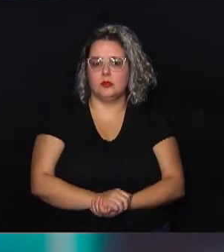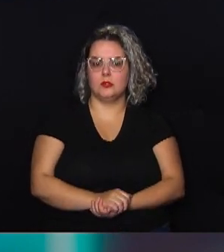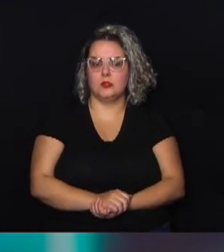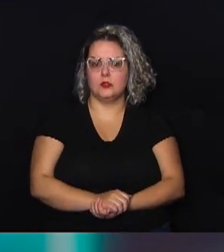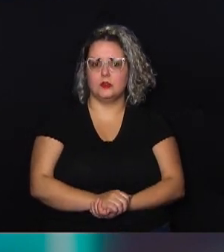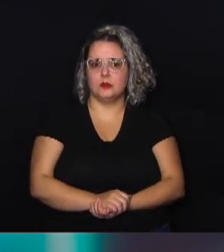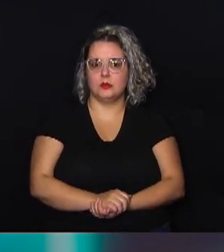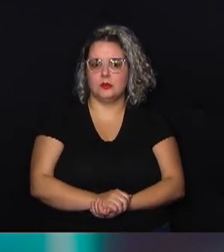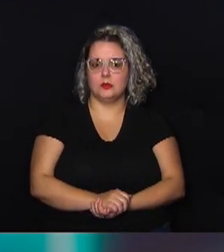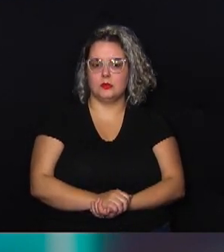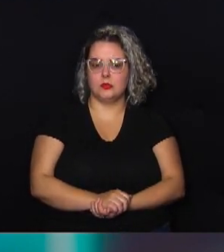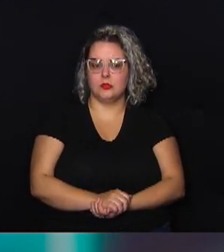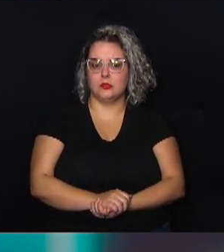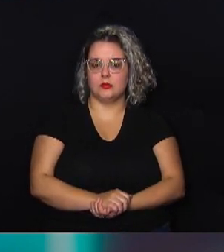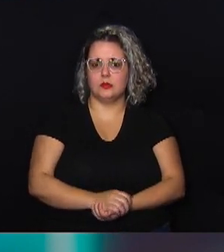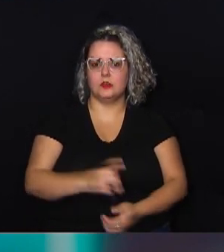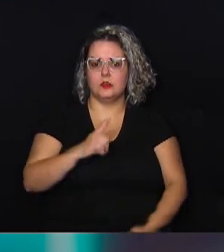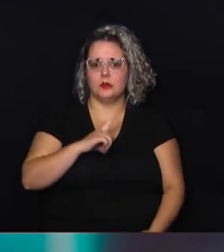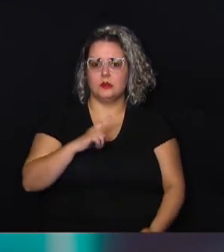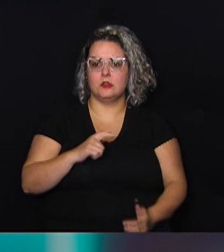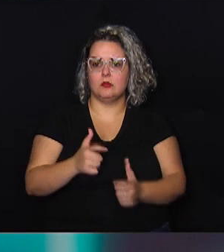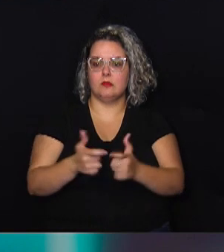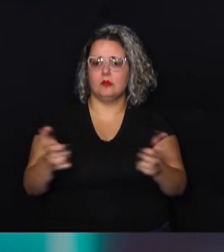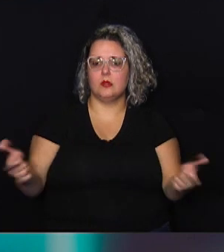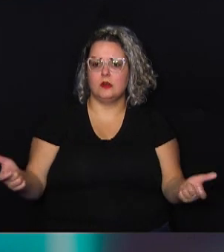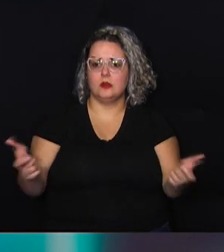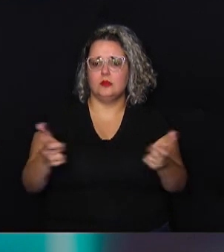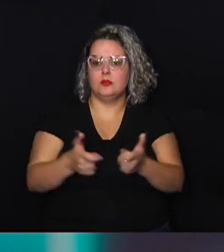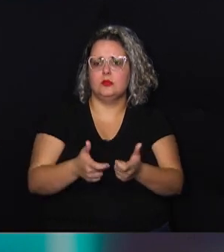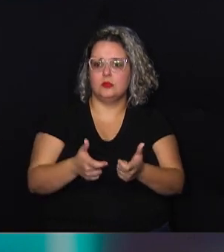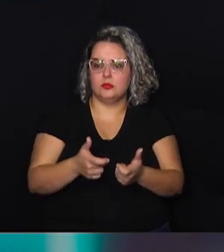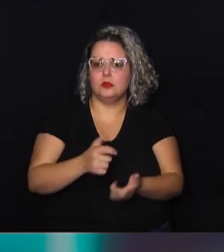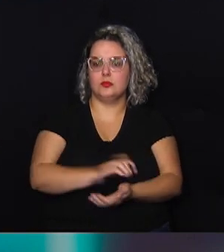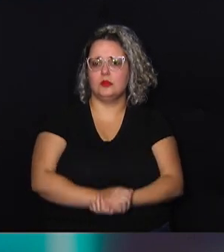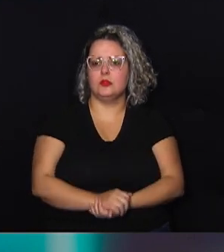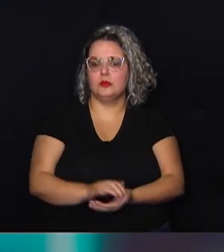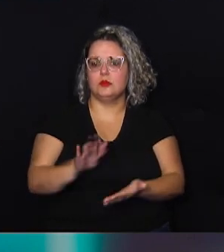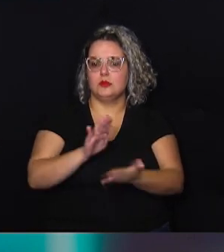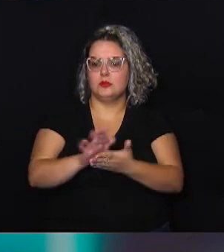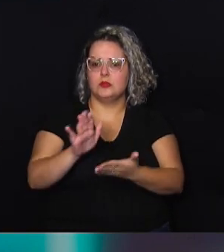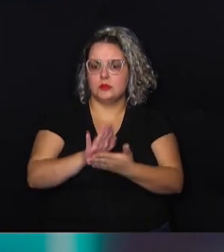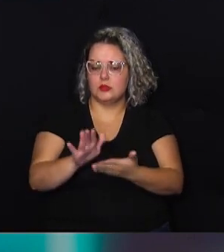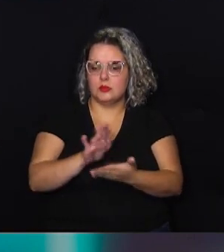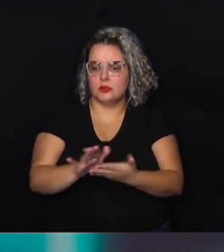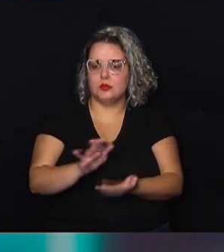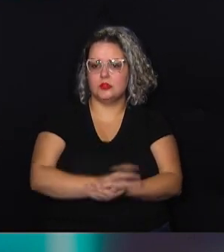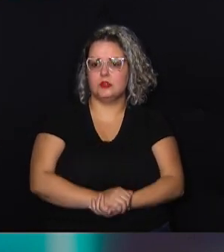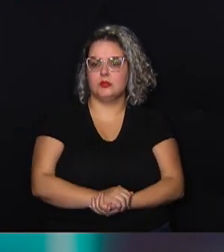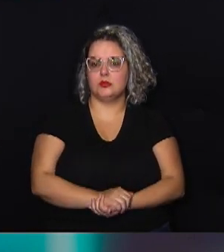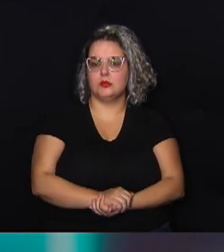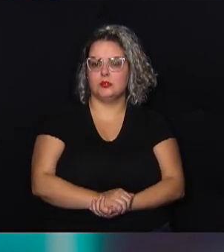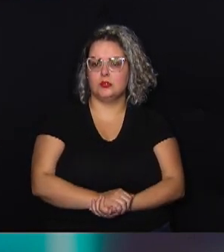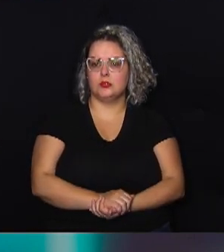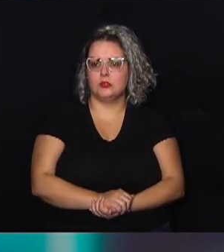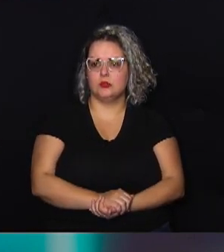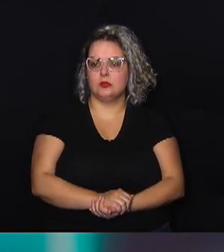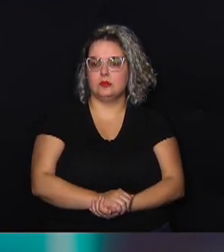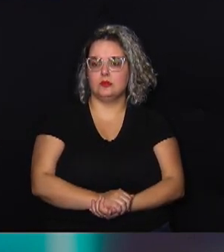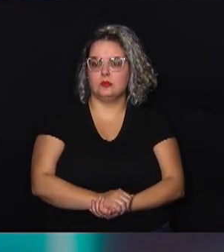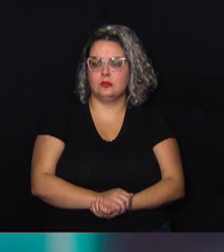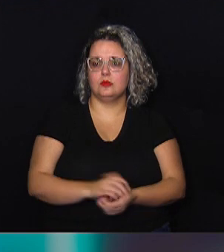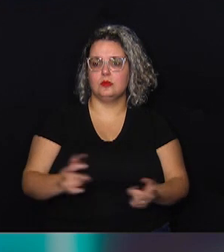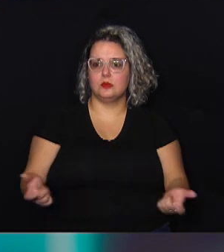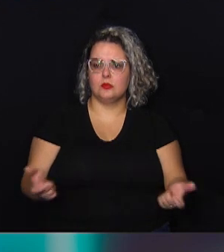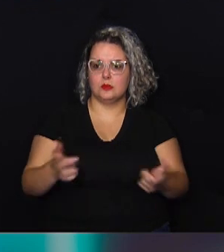sendo que ela teve uma grande redução nas despesas de consumo, em virtude da redução da